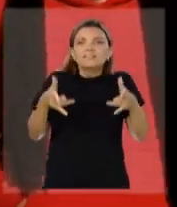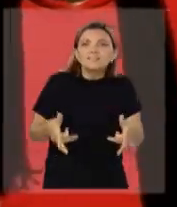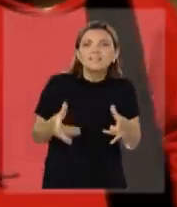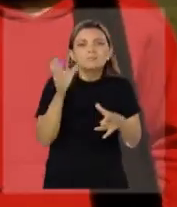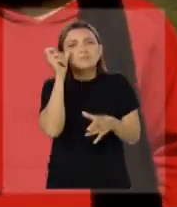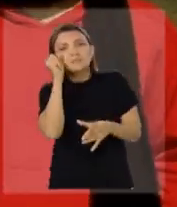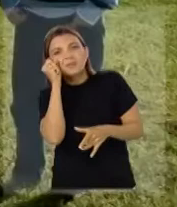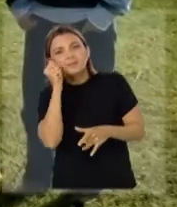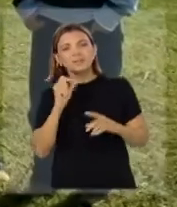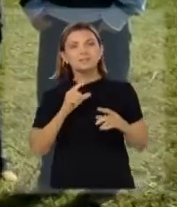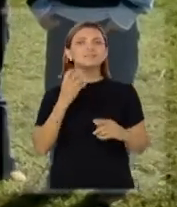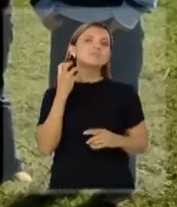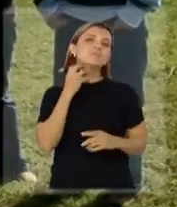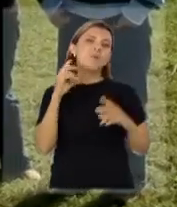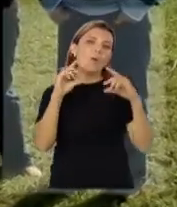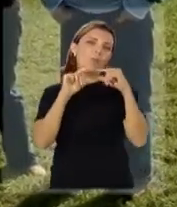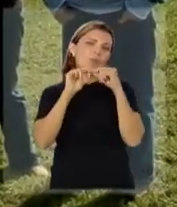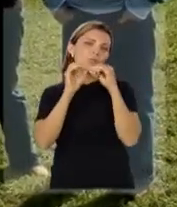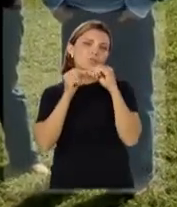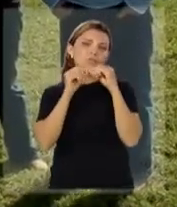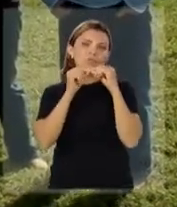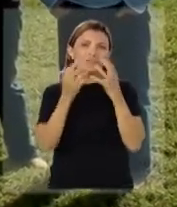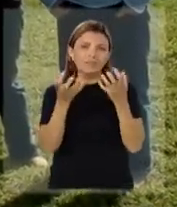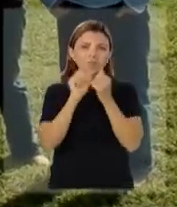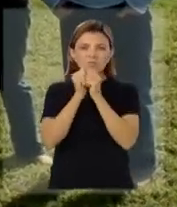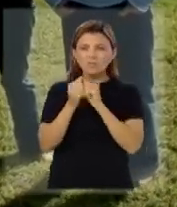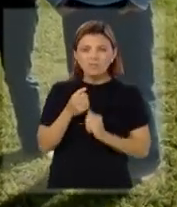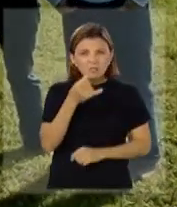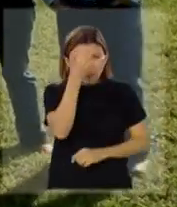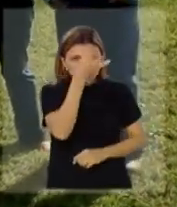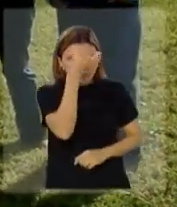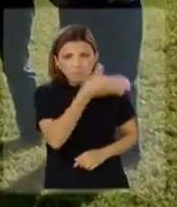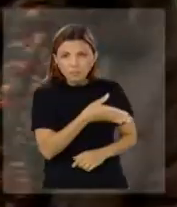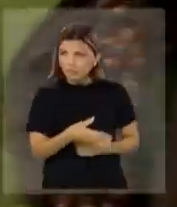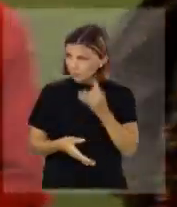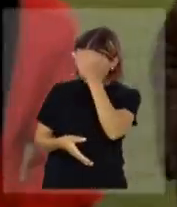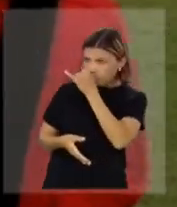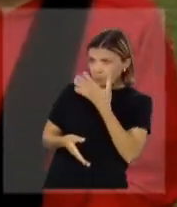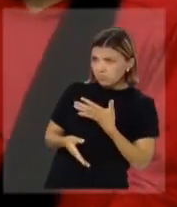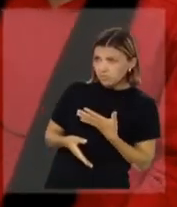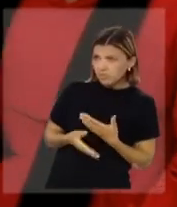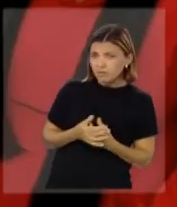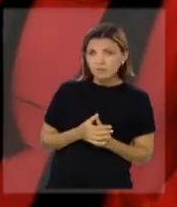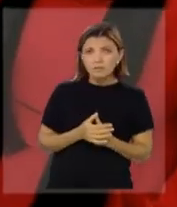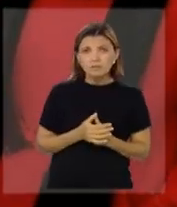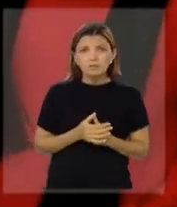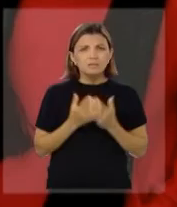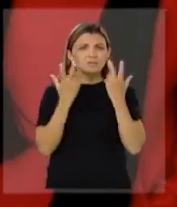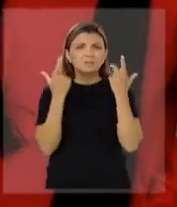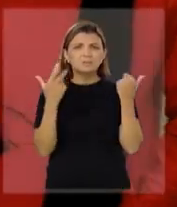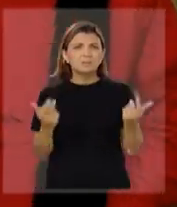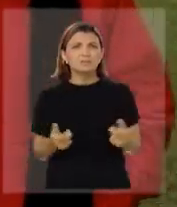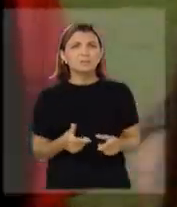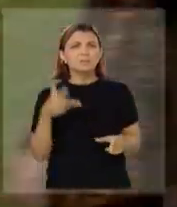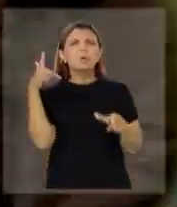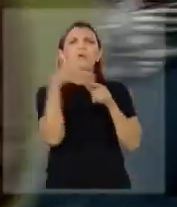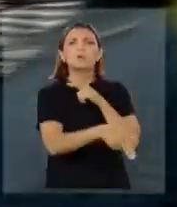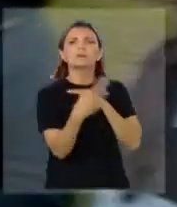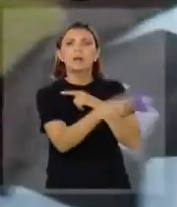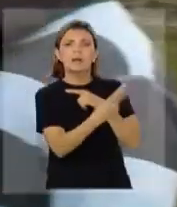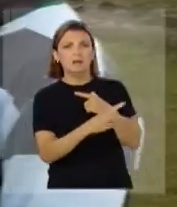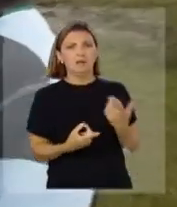berçário também. É o local ideal para os pombinhos. Você pensa também o bobo, né? Você acha bobo, Bia? É isso aí,